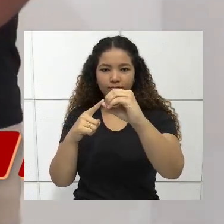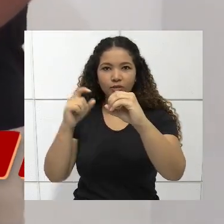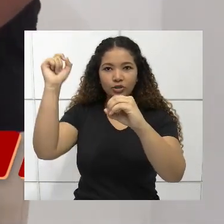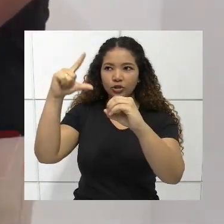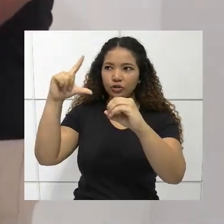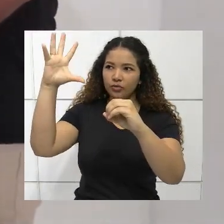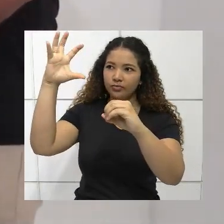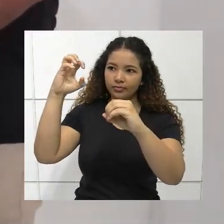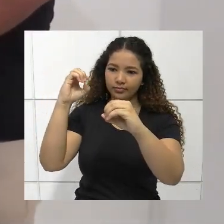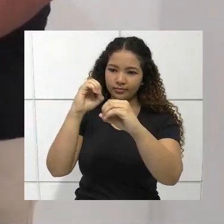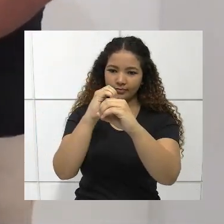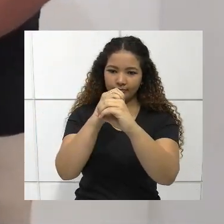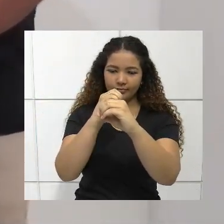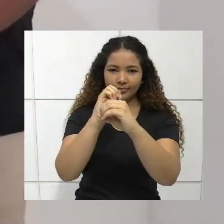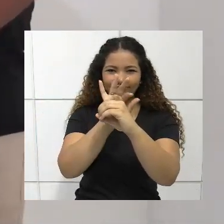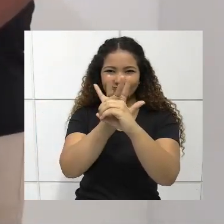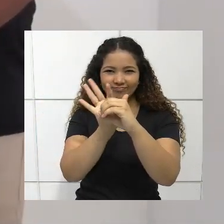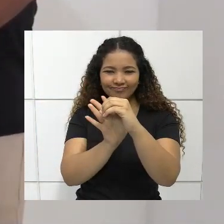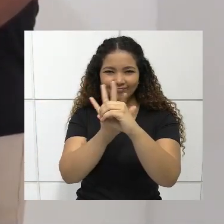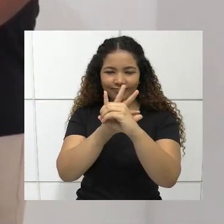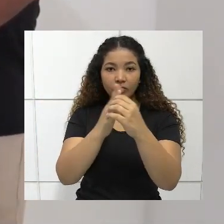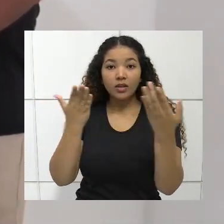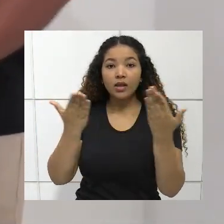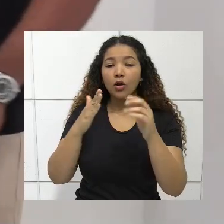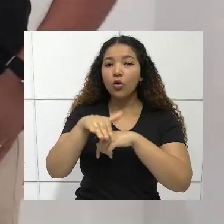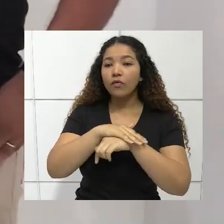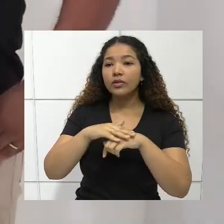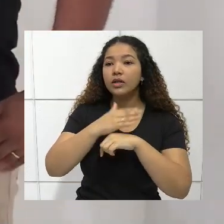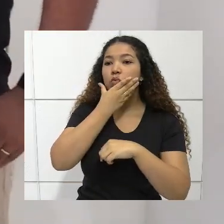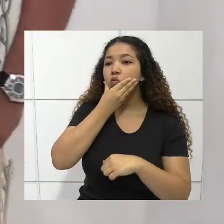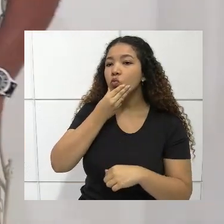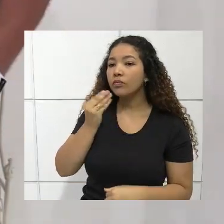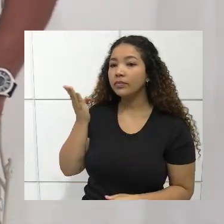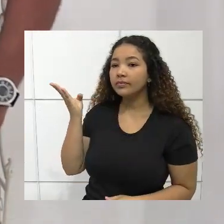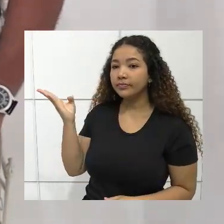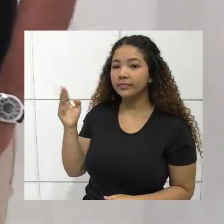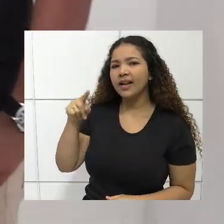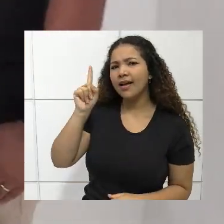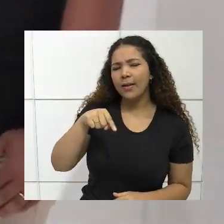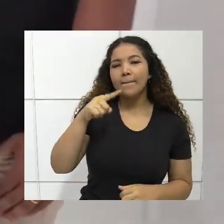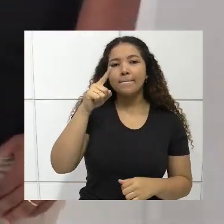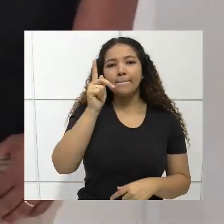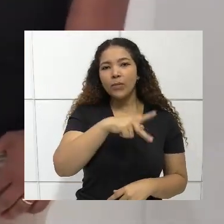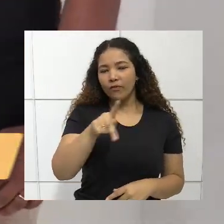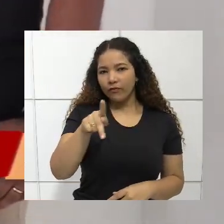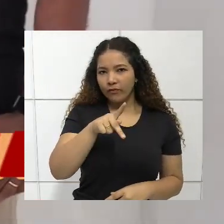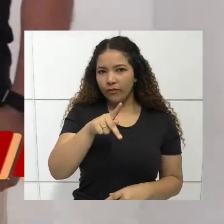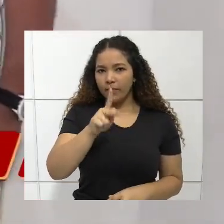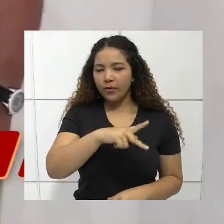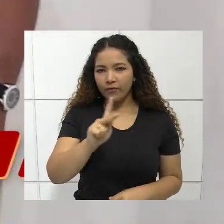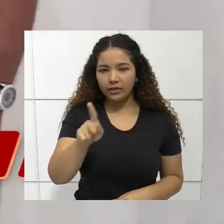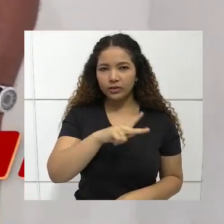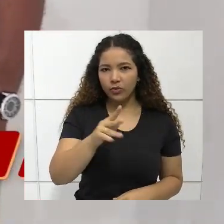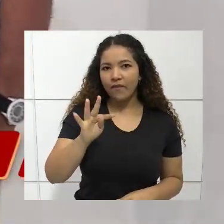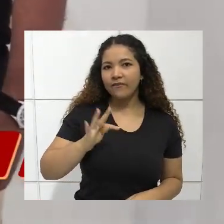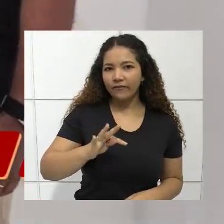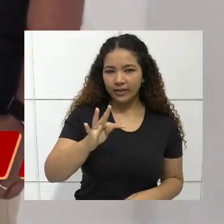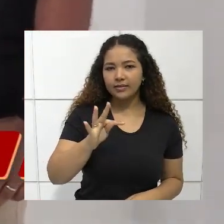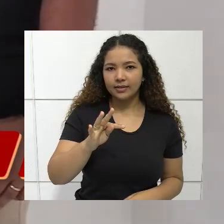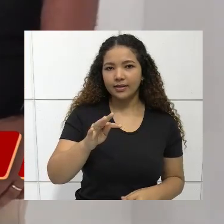desse assunto, a gente vai conversar agora com o professor de Física e doutorando na área de Educação e Ciências,